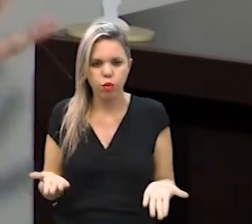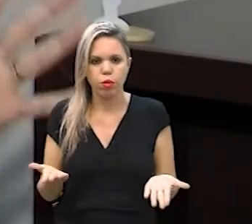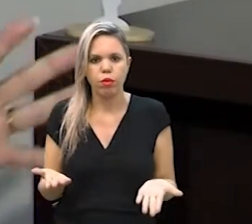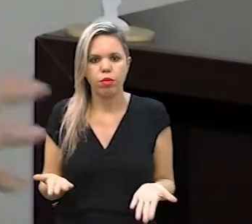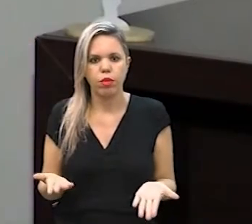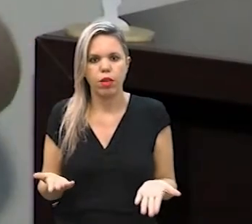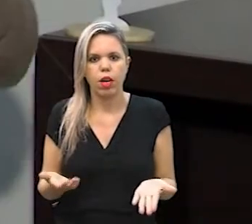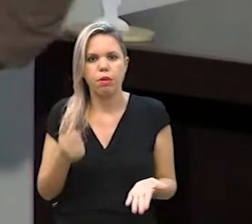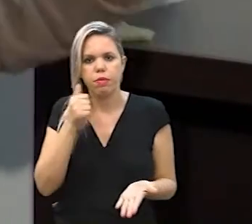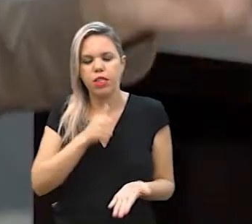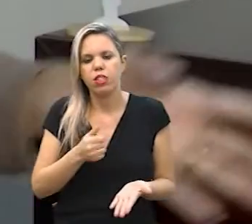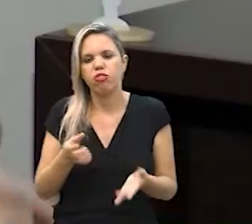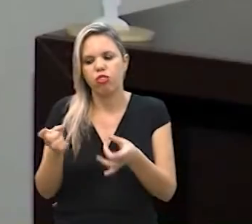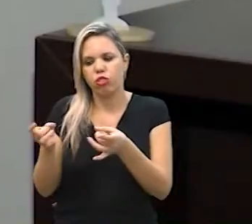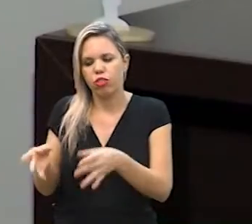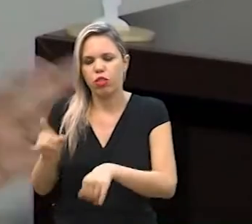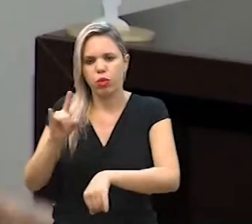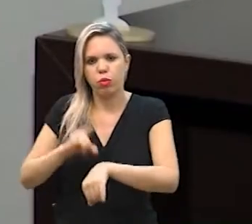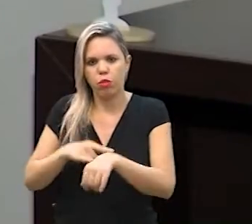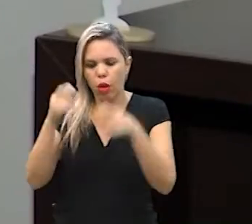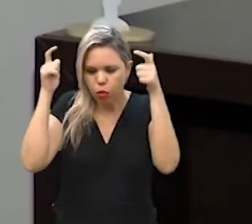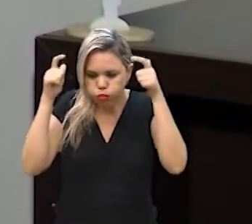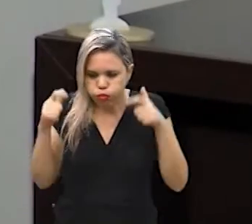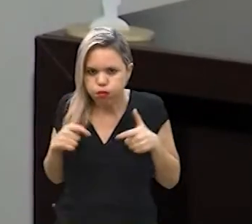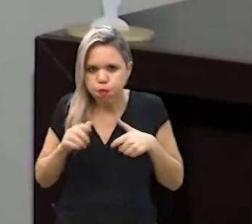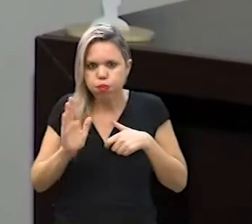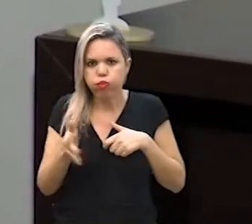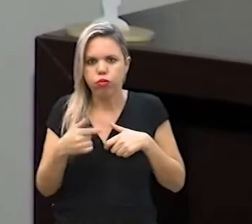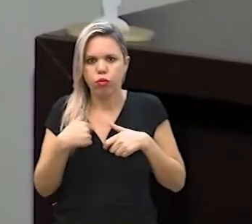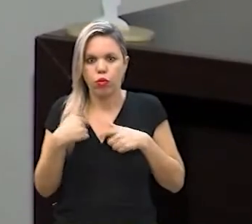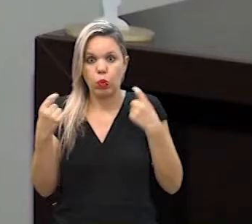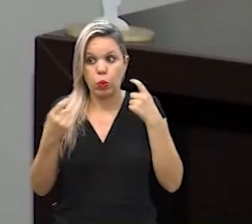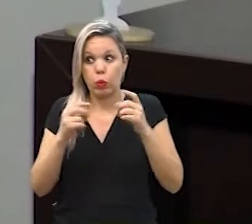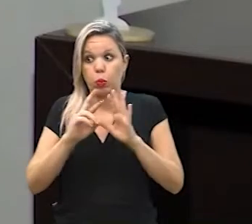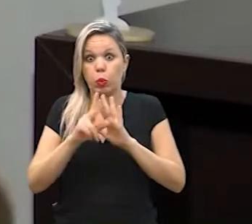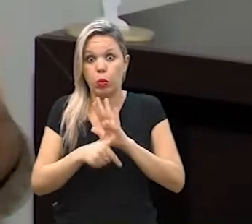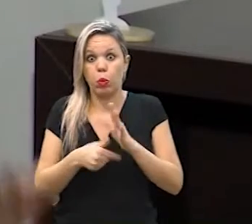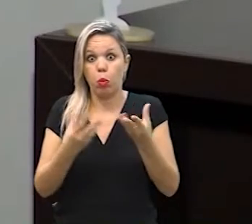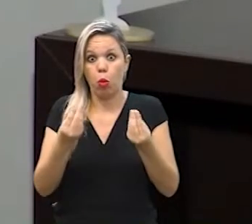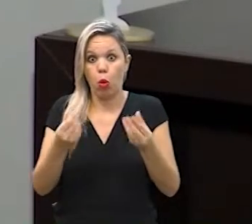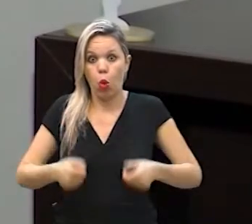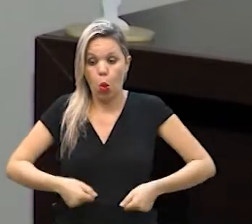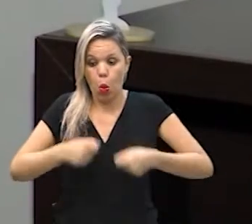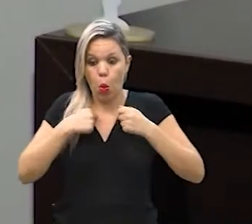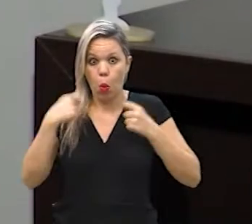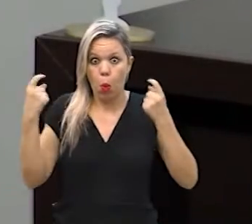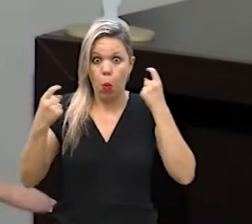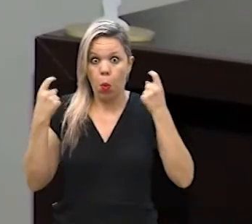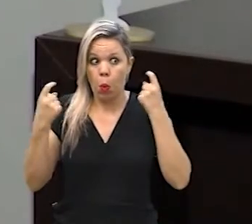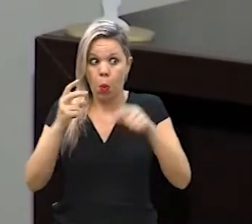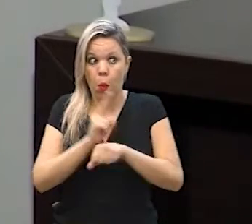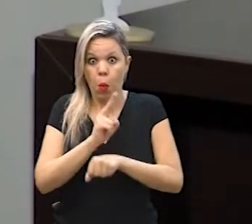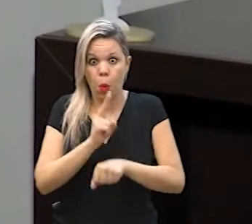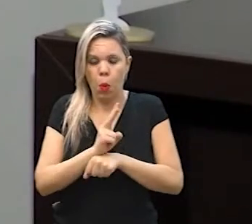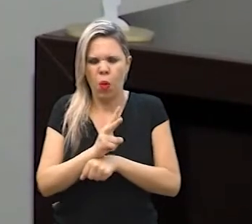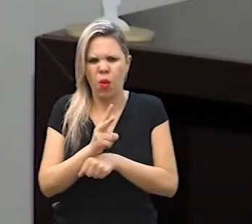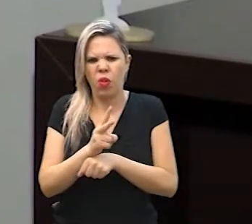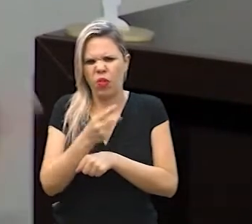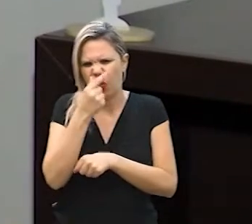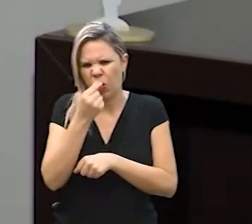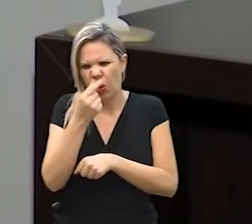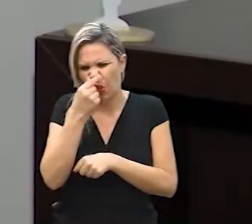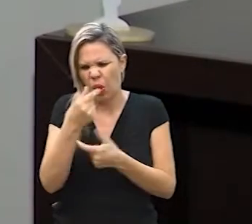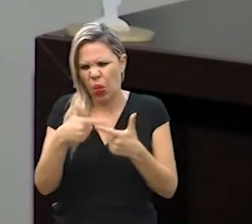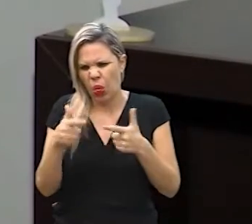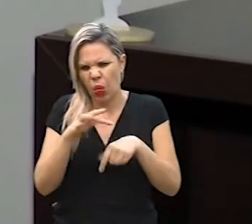menina já saía do banheiro toda encapotada já, a gente já colocava várias roupas nela, porque a gente tinha muita preocupação dela pegar um resfriado ou